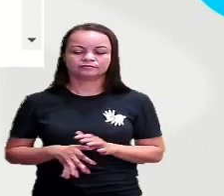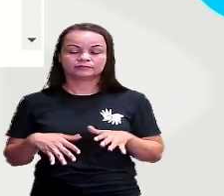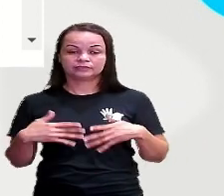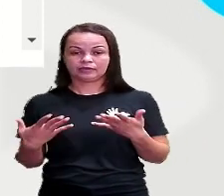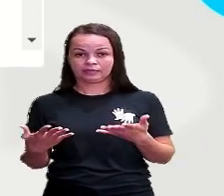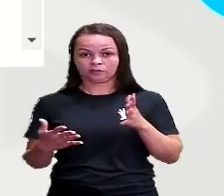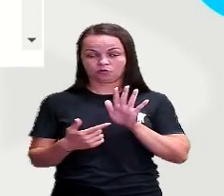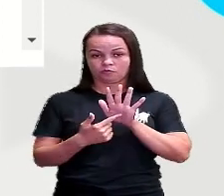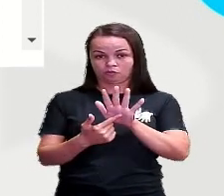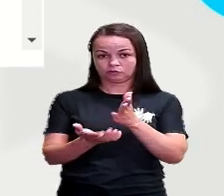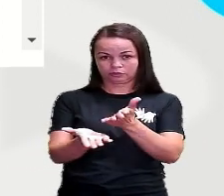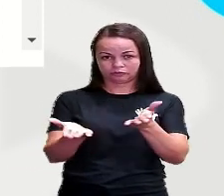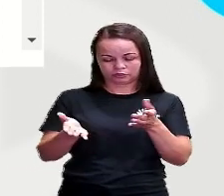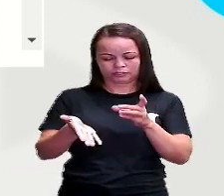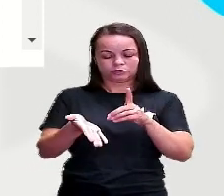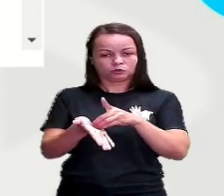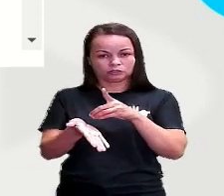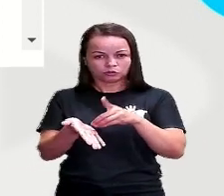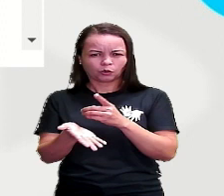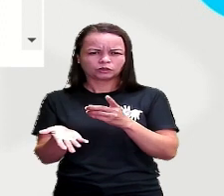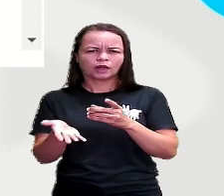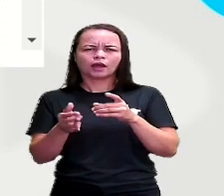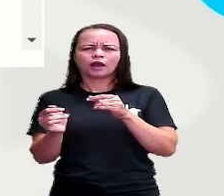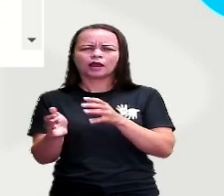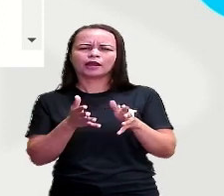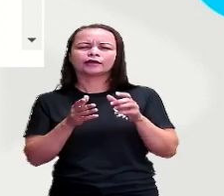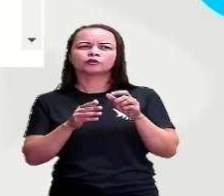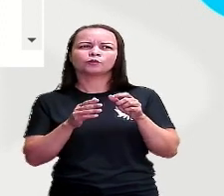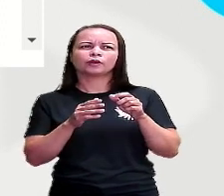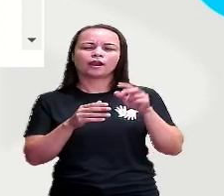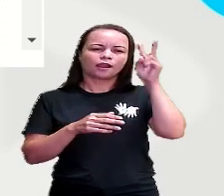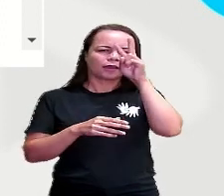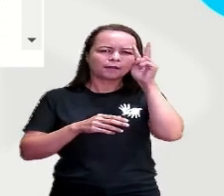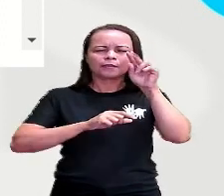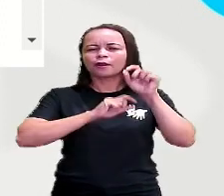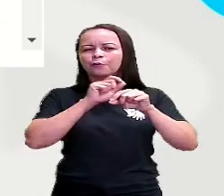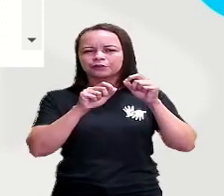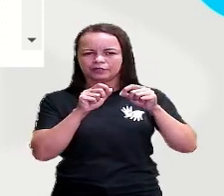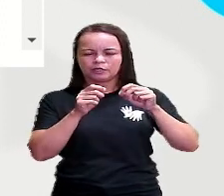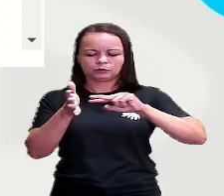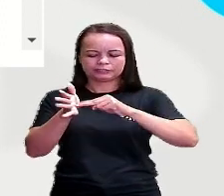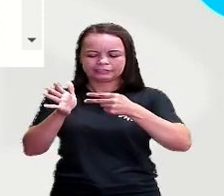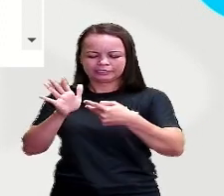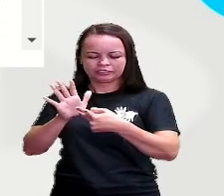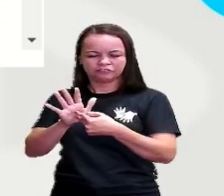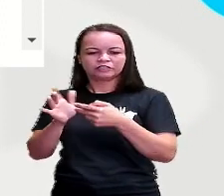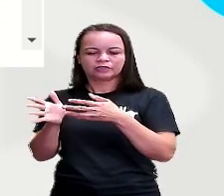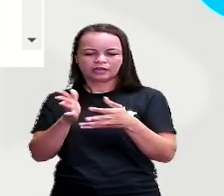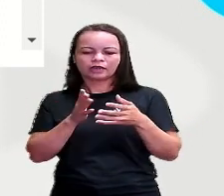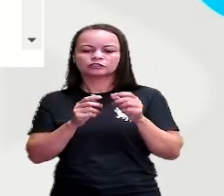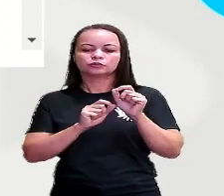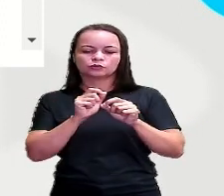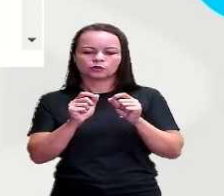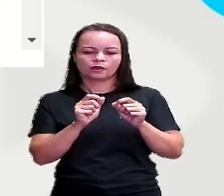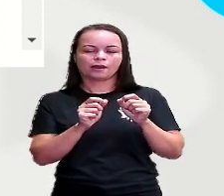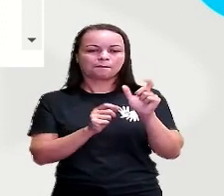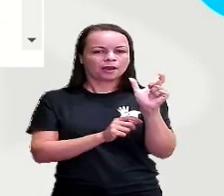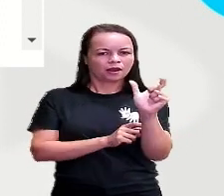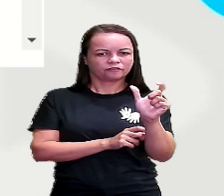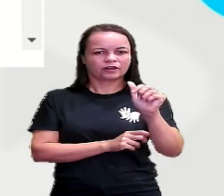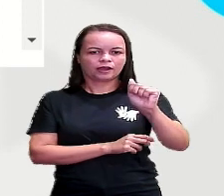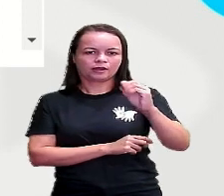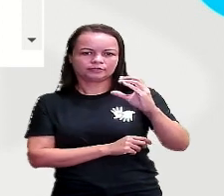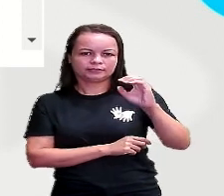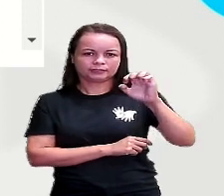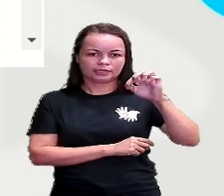trouxe esse dicionário para a gente relembrar o significado da palavra acento com C, tá?